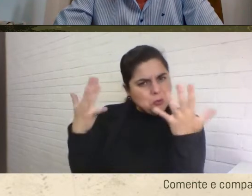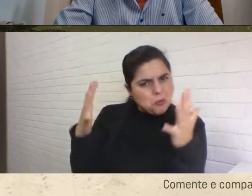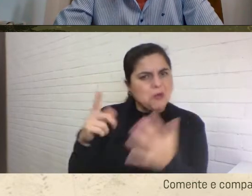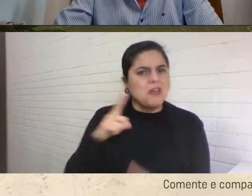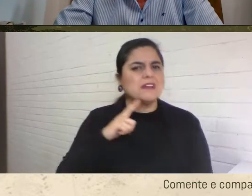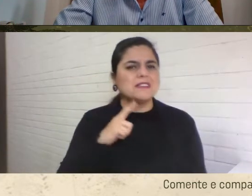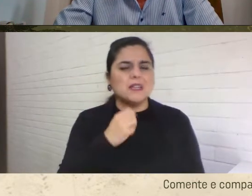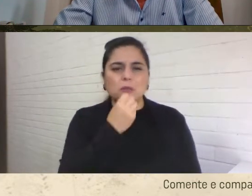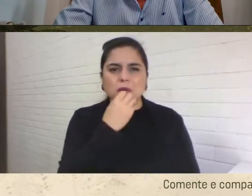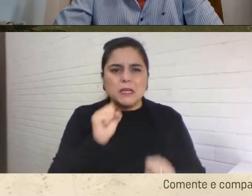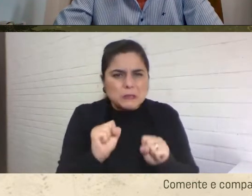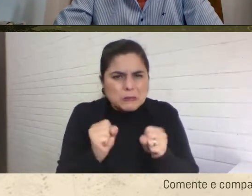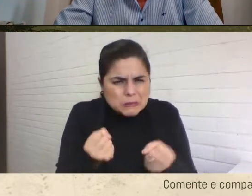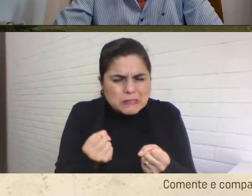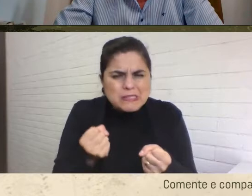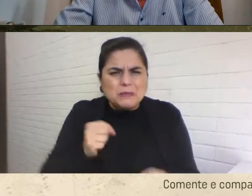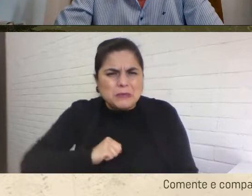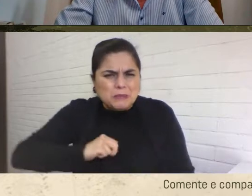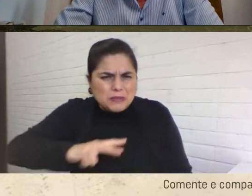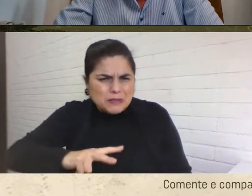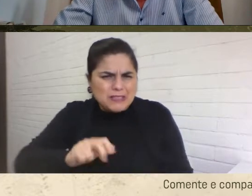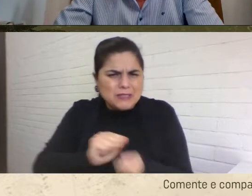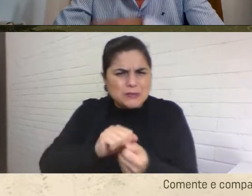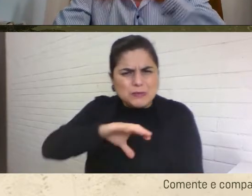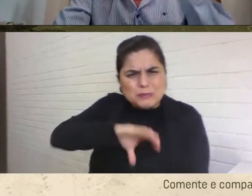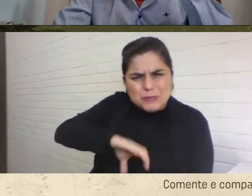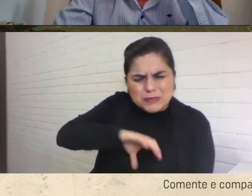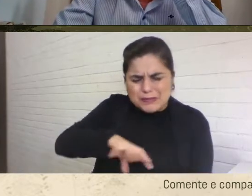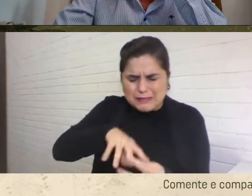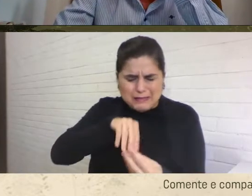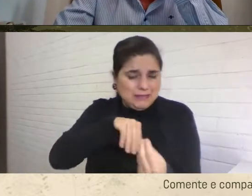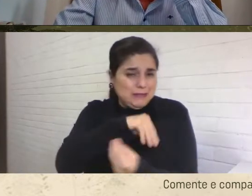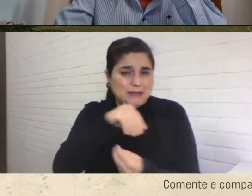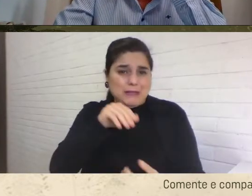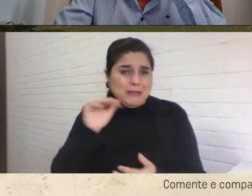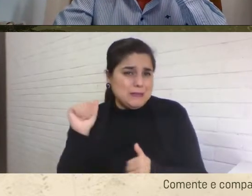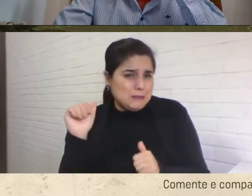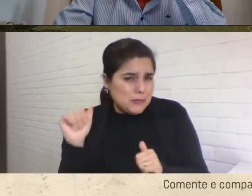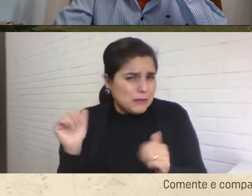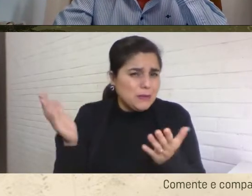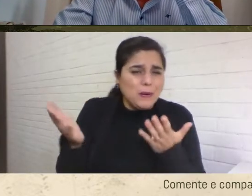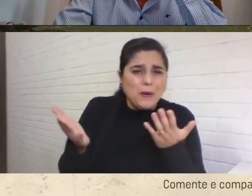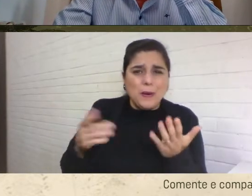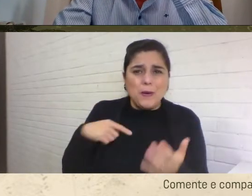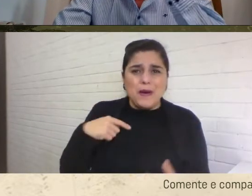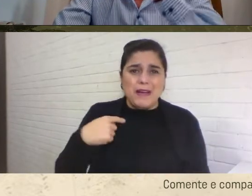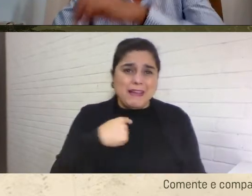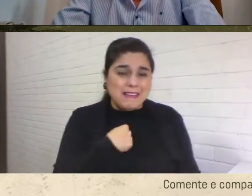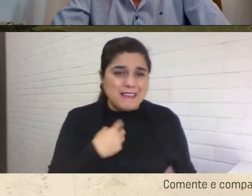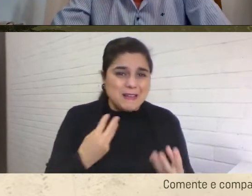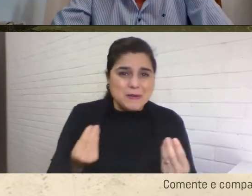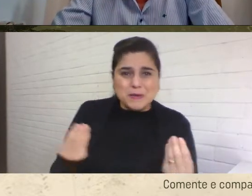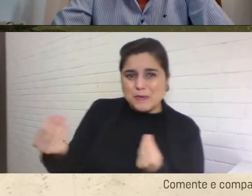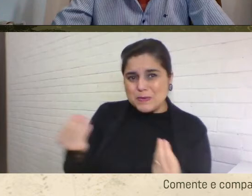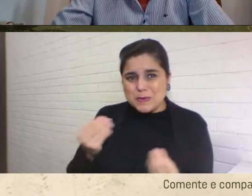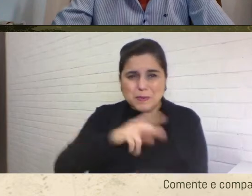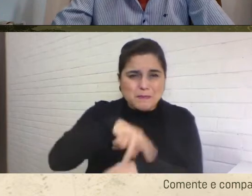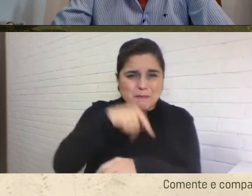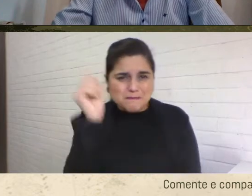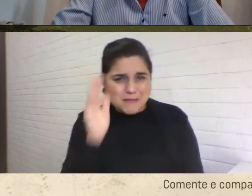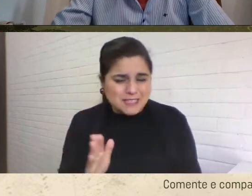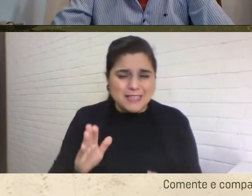esforço do português de Portugal com o espanhol e o meu aqui brasileiro, português,